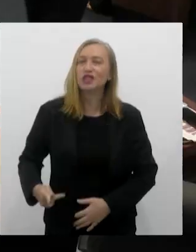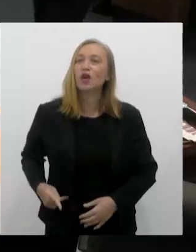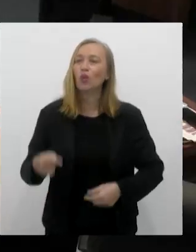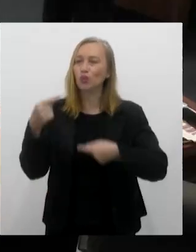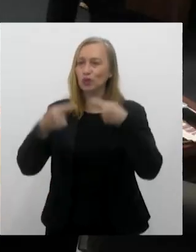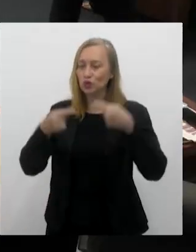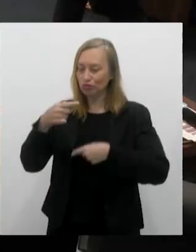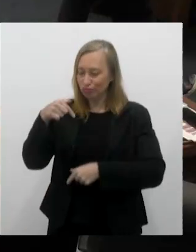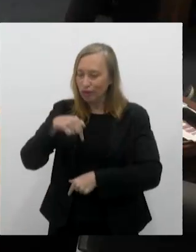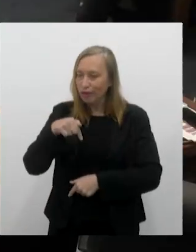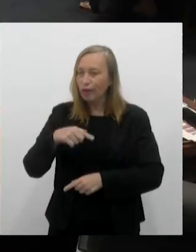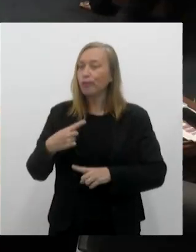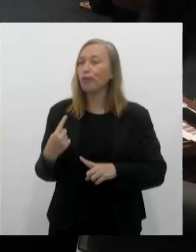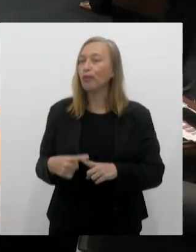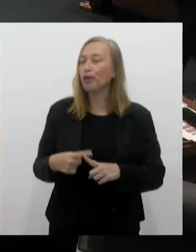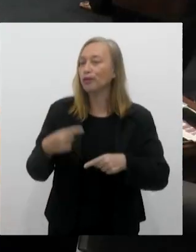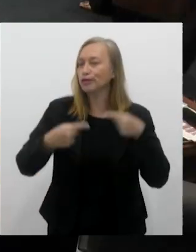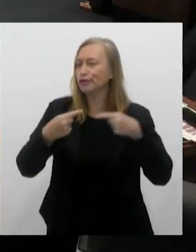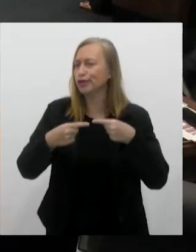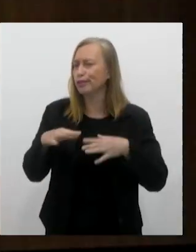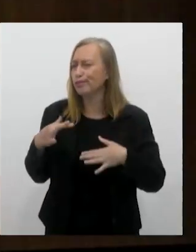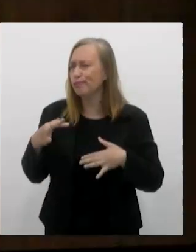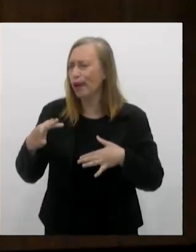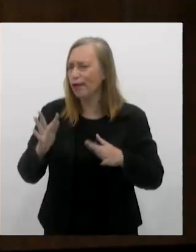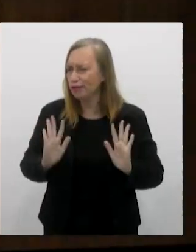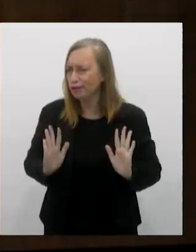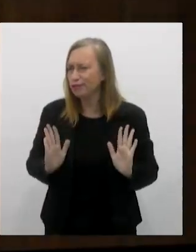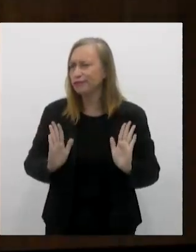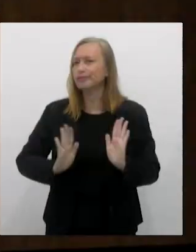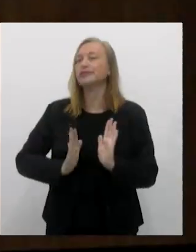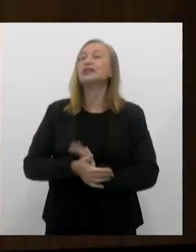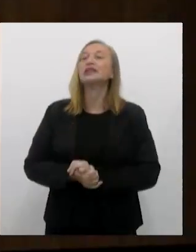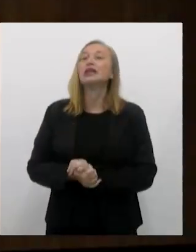discutir daqui mesmo, que vai ser uma discussão bem rápida.